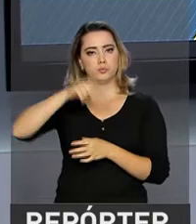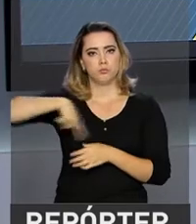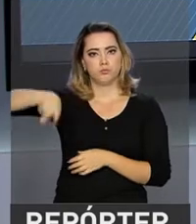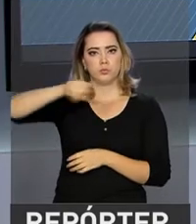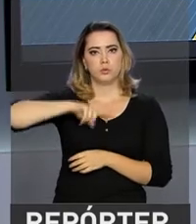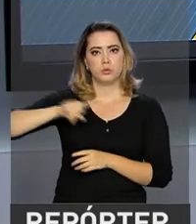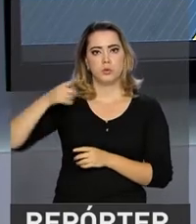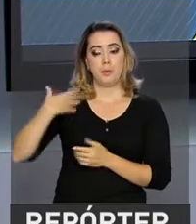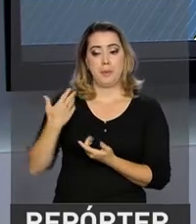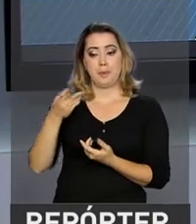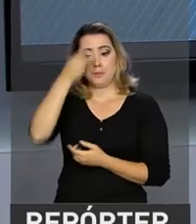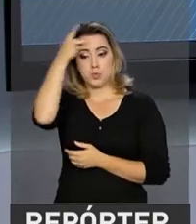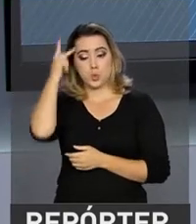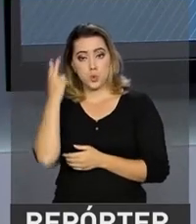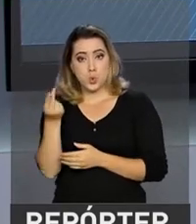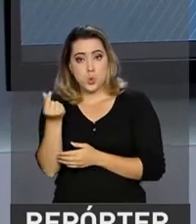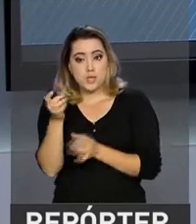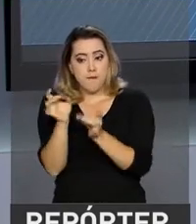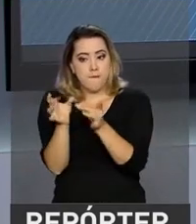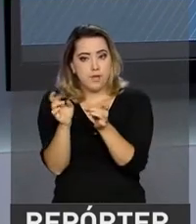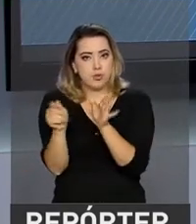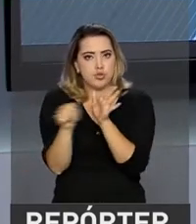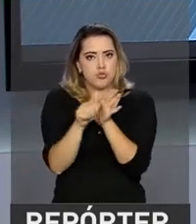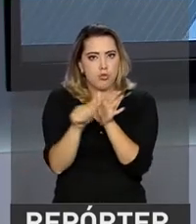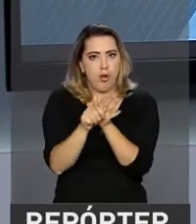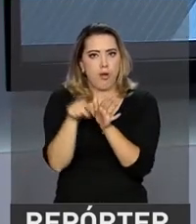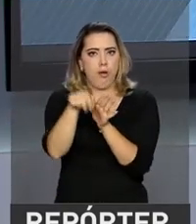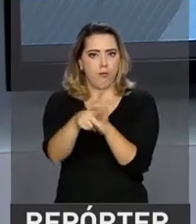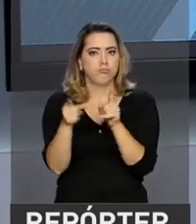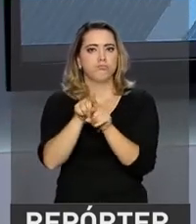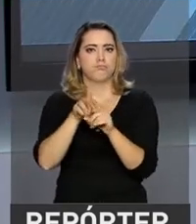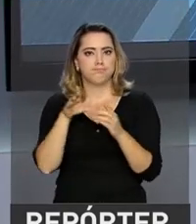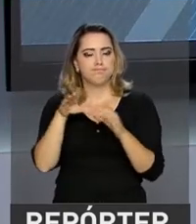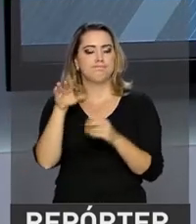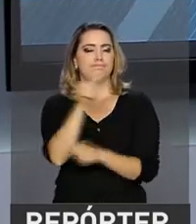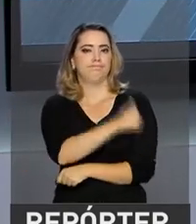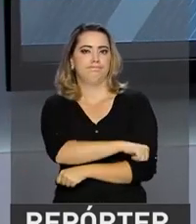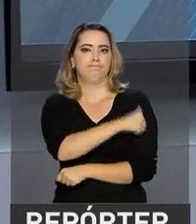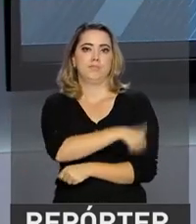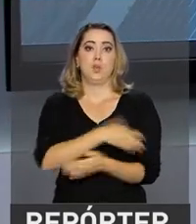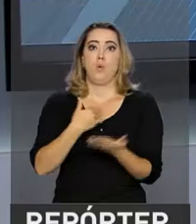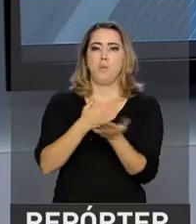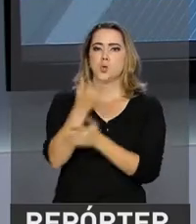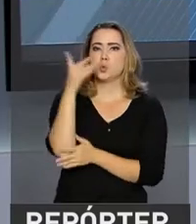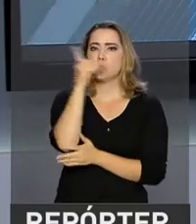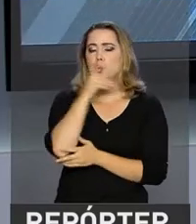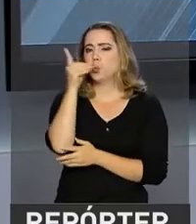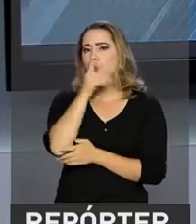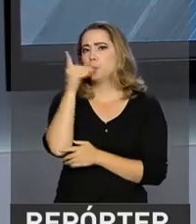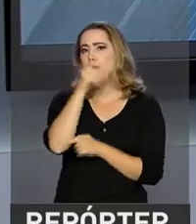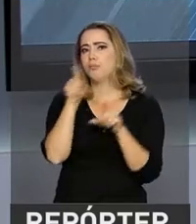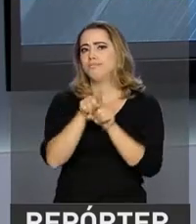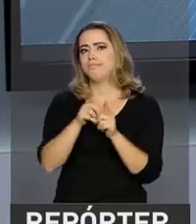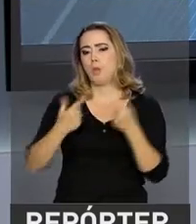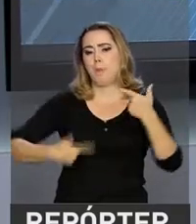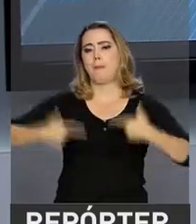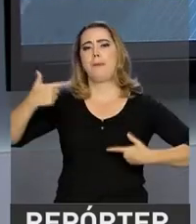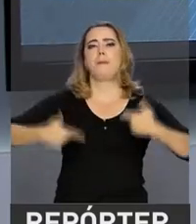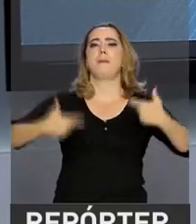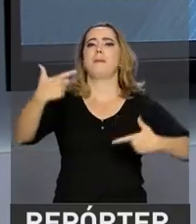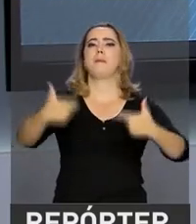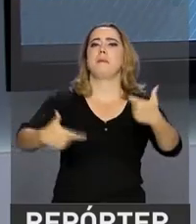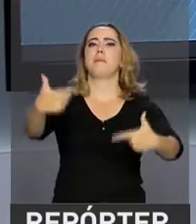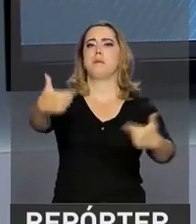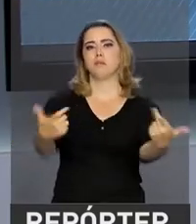aos traficantes na favela da Rocinha, no Rio de Janeiro, que desde o domingo sofre com uma disputa entre facções rivais pelo comando do tráfico de